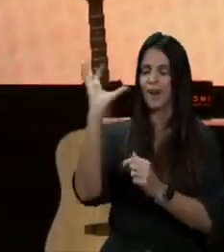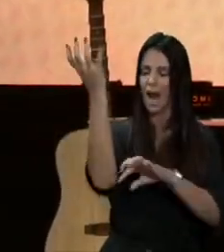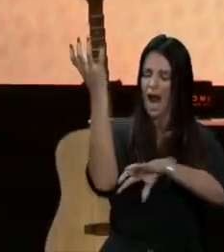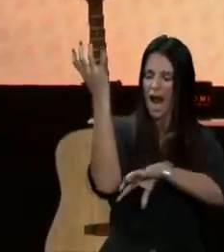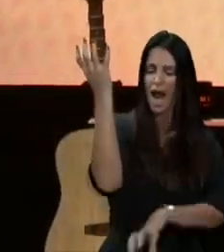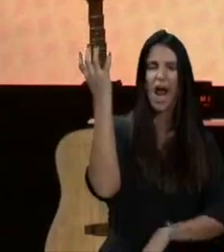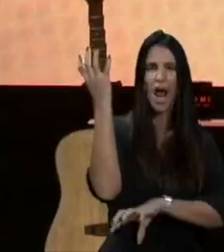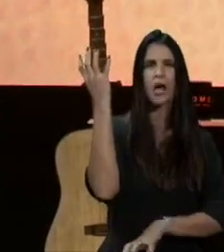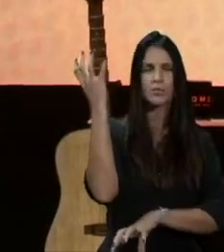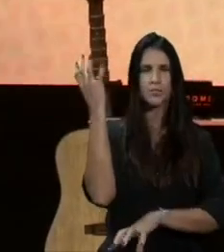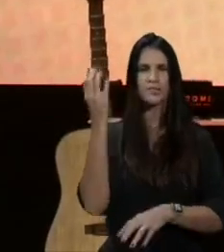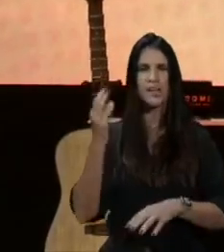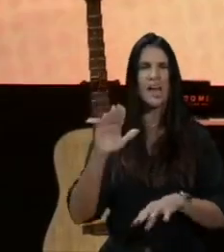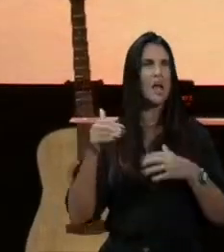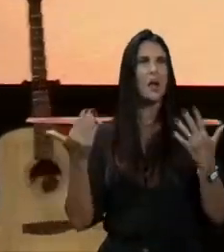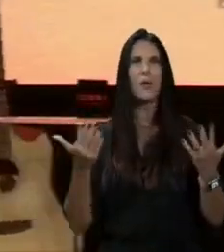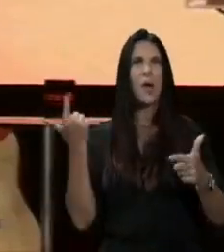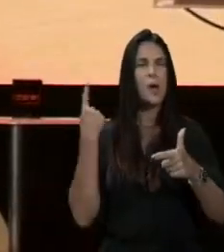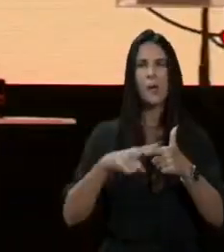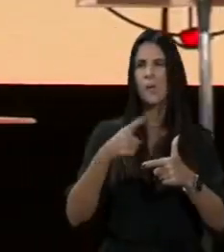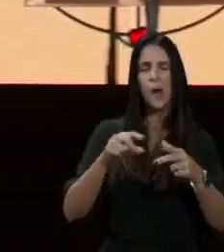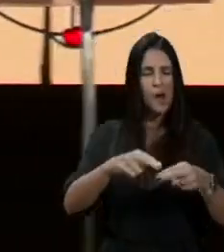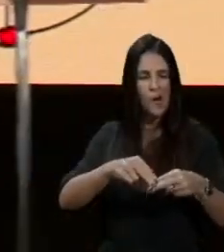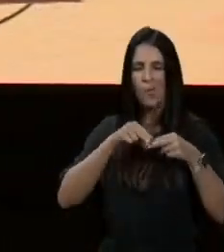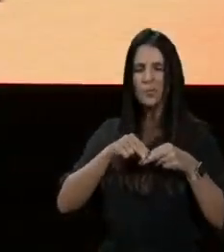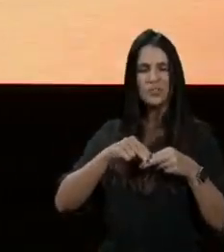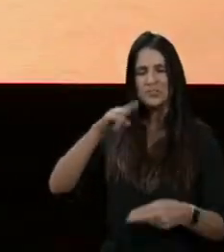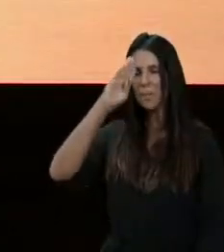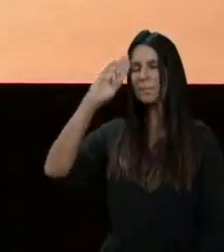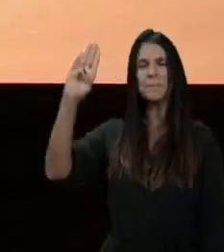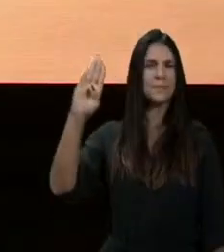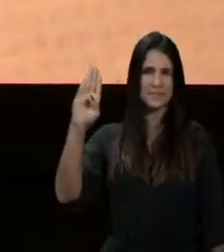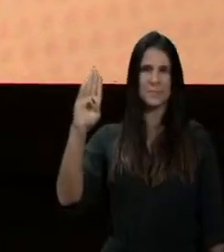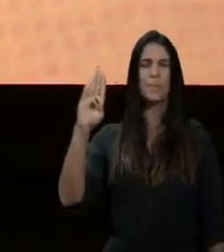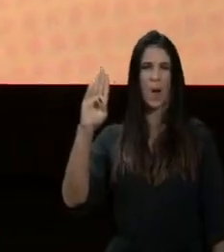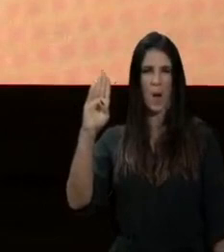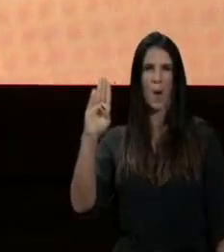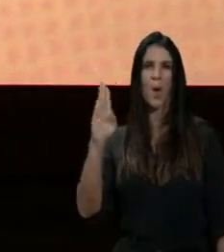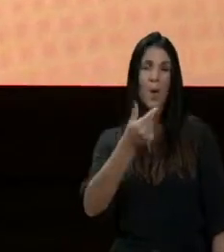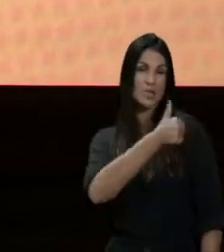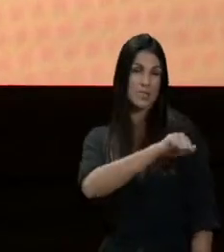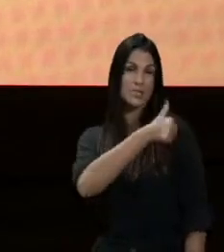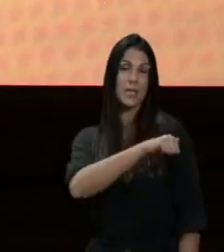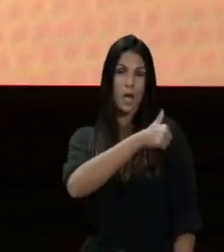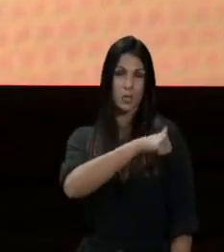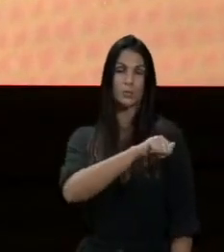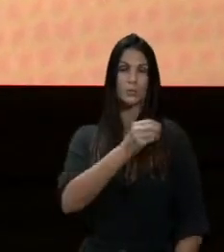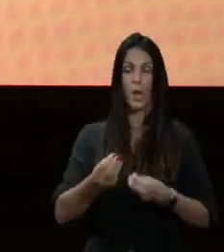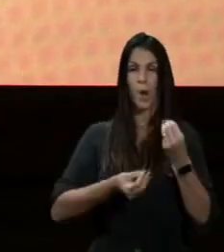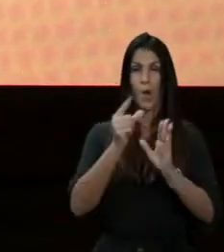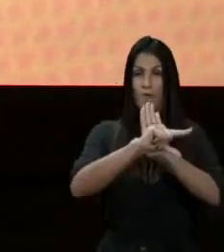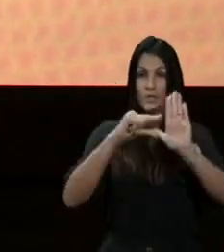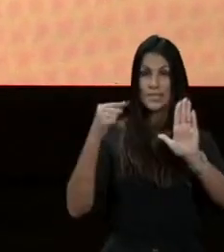Qual é a raiz da maioria dos programas na cidade olha só o que aconteceu aqui com esse homem no Versículo 20 no